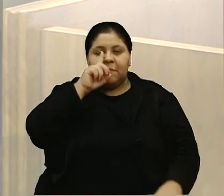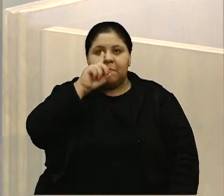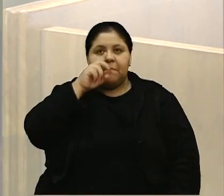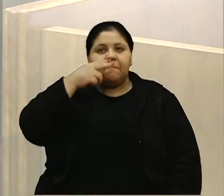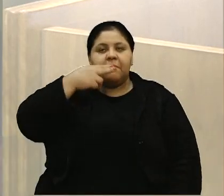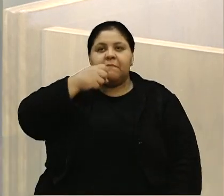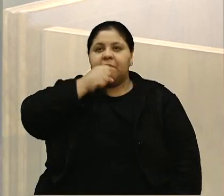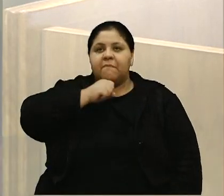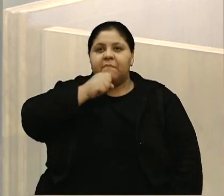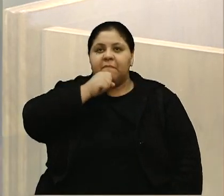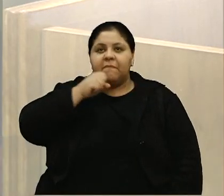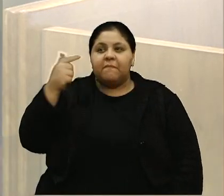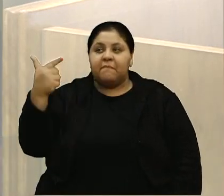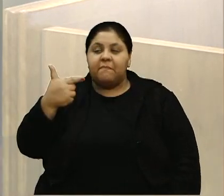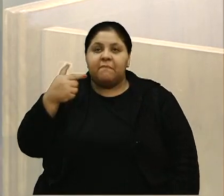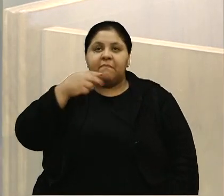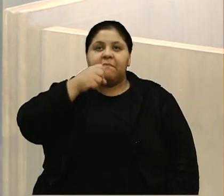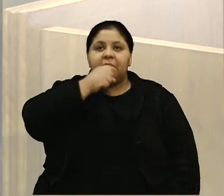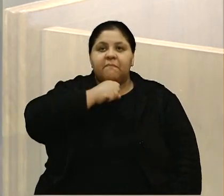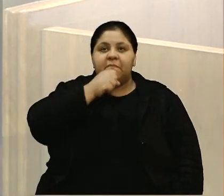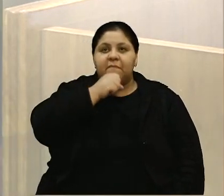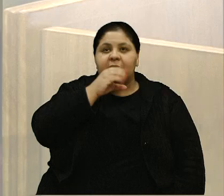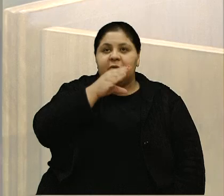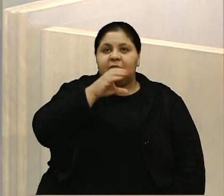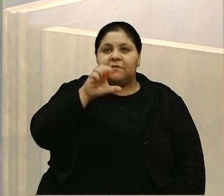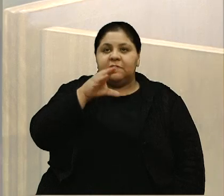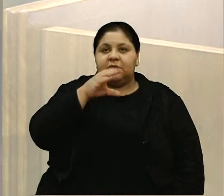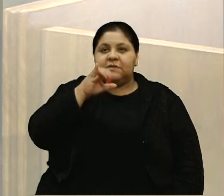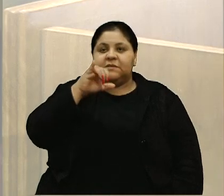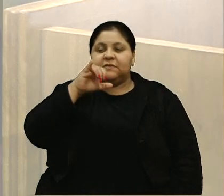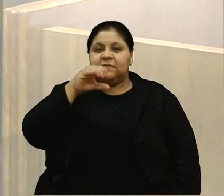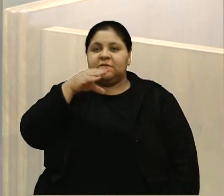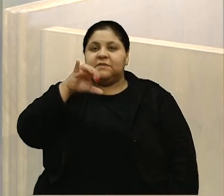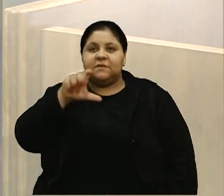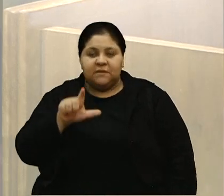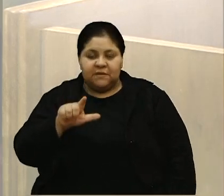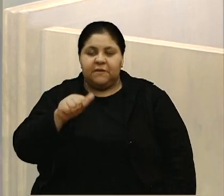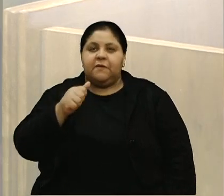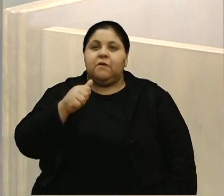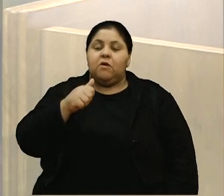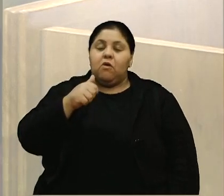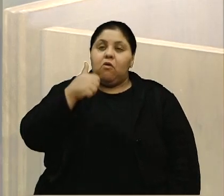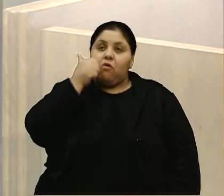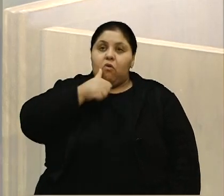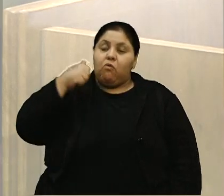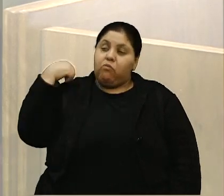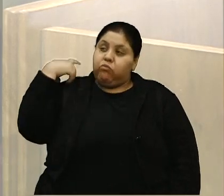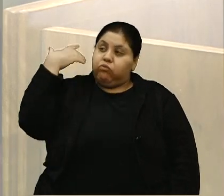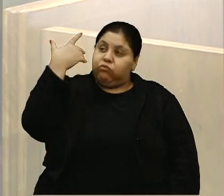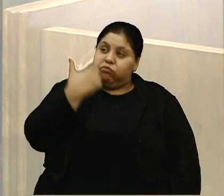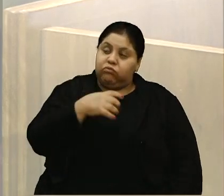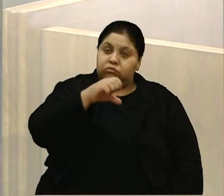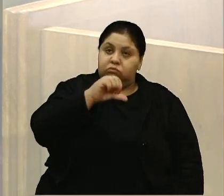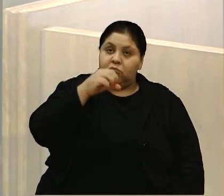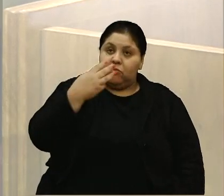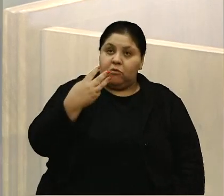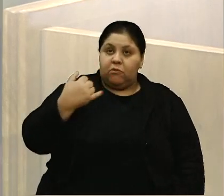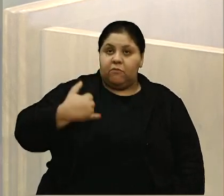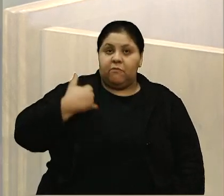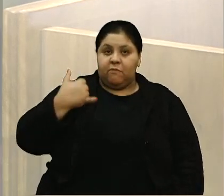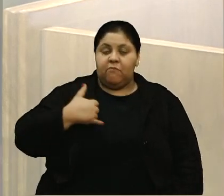avó, bisavó, Cecília de Xangô. Uma mulher que, ao longo dos seus 93 anos, tem sido exemplo